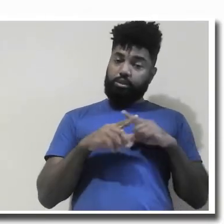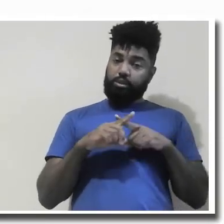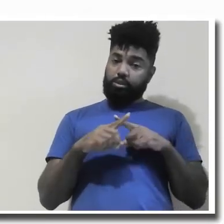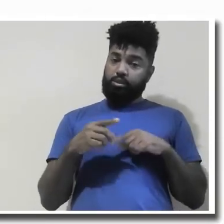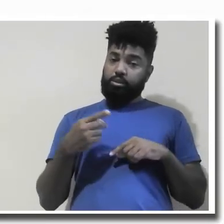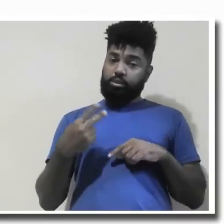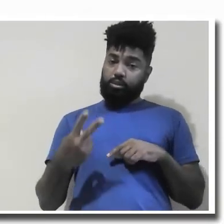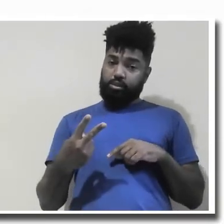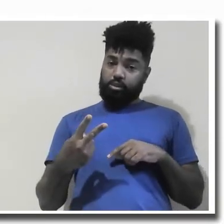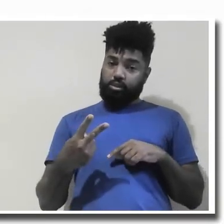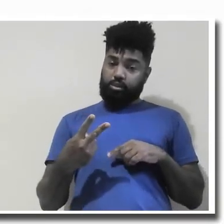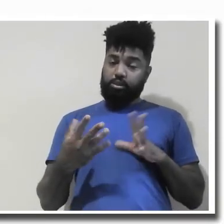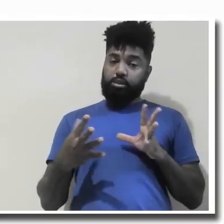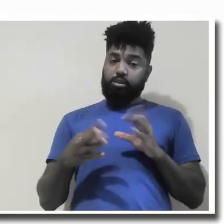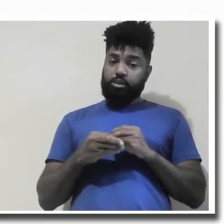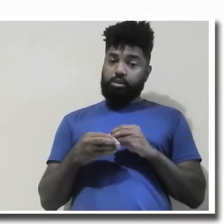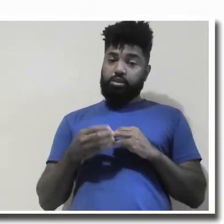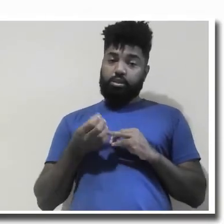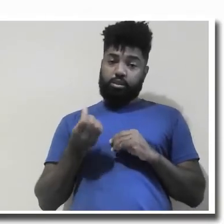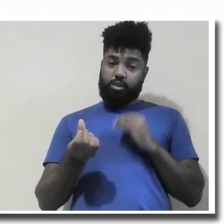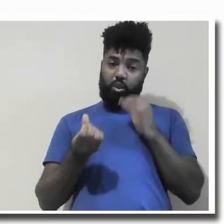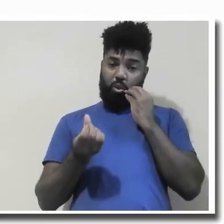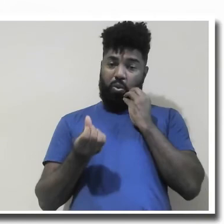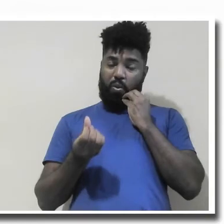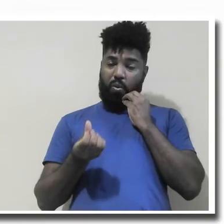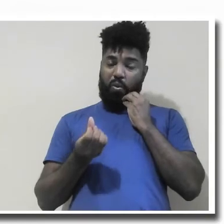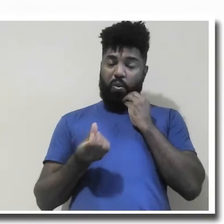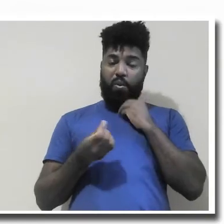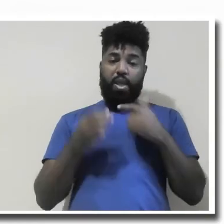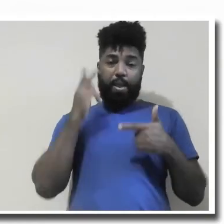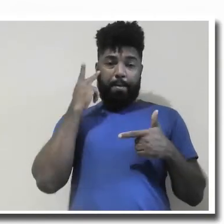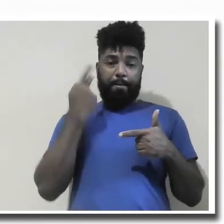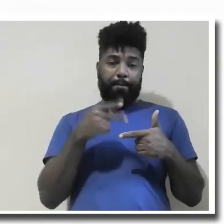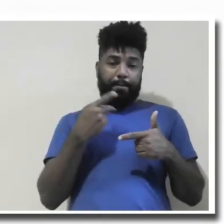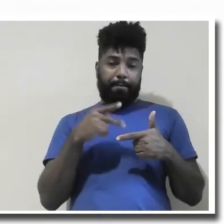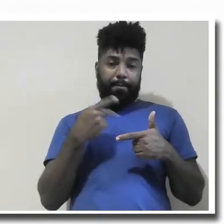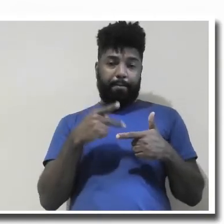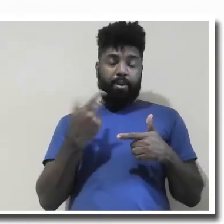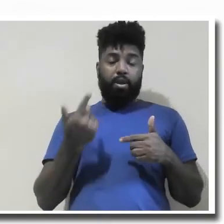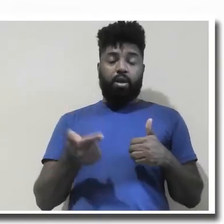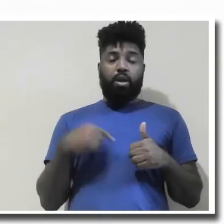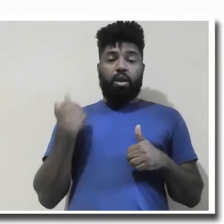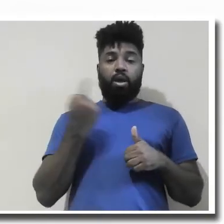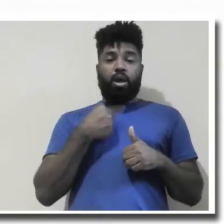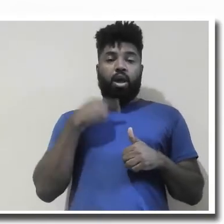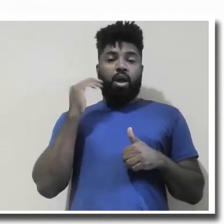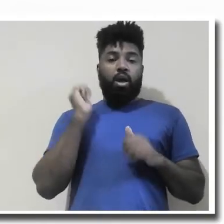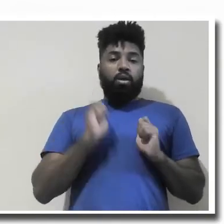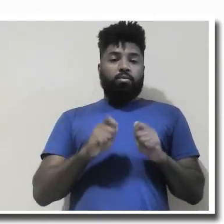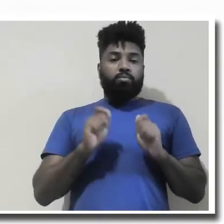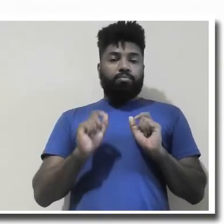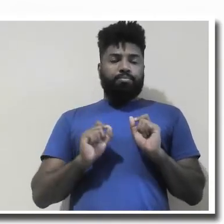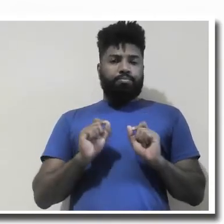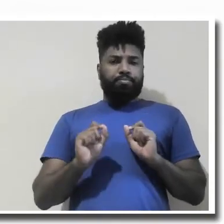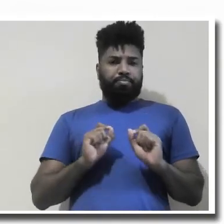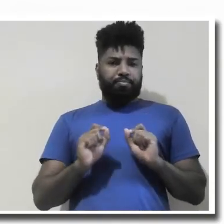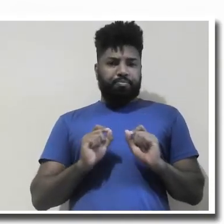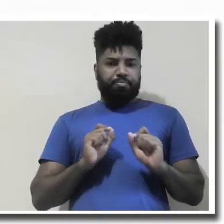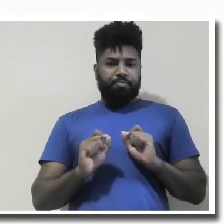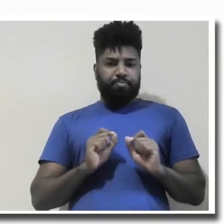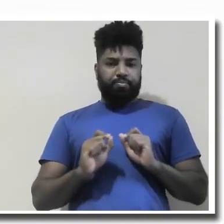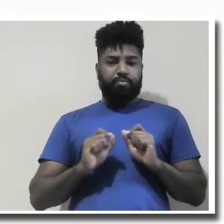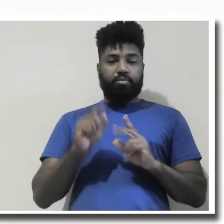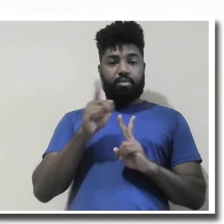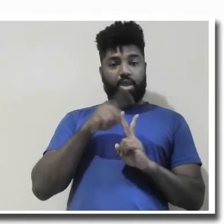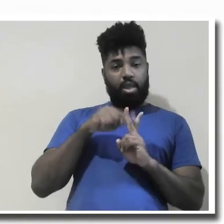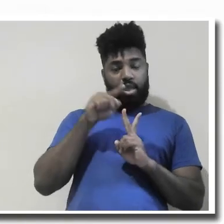6. Por meio desta propriedade, podemos simplesmente calcular a